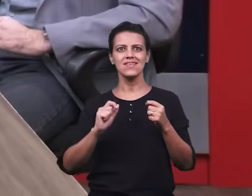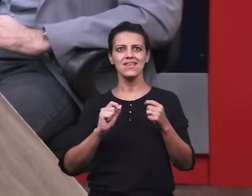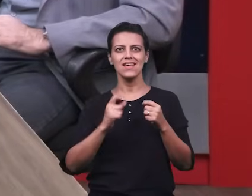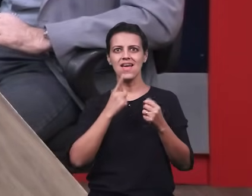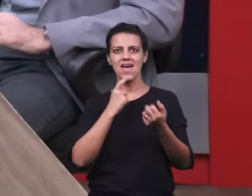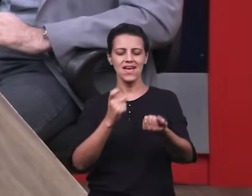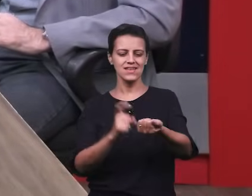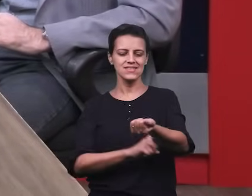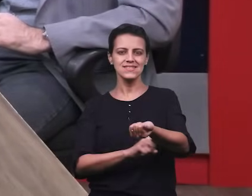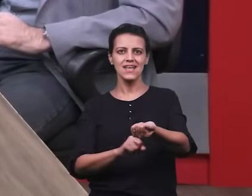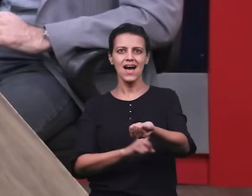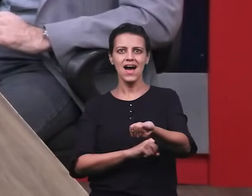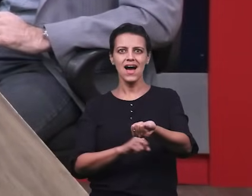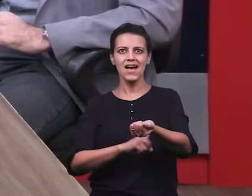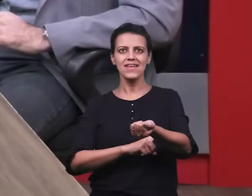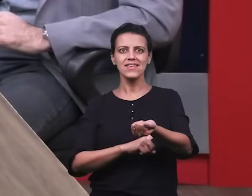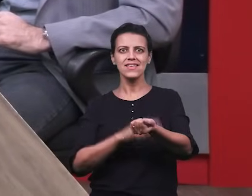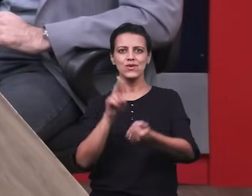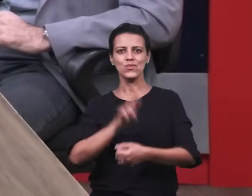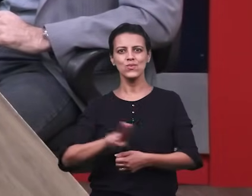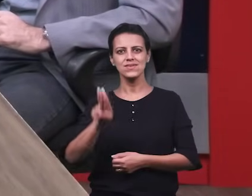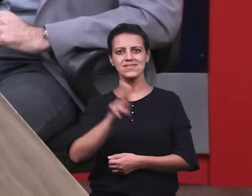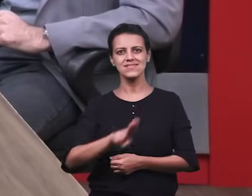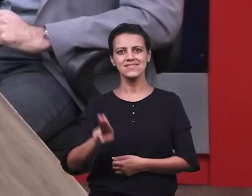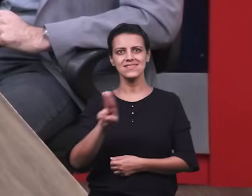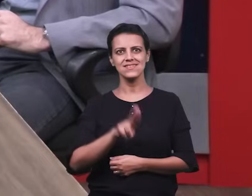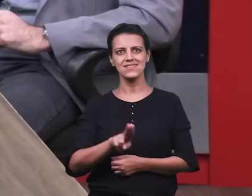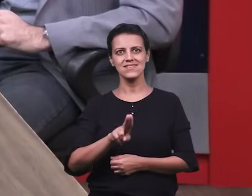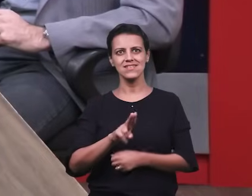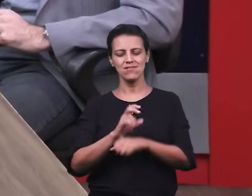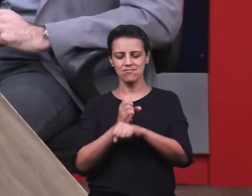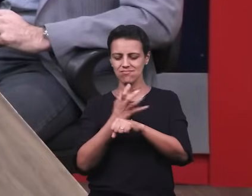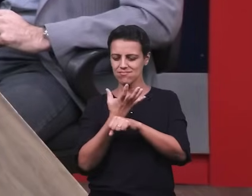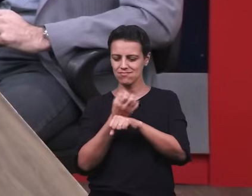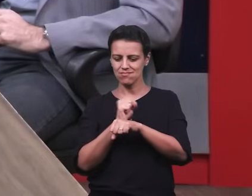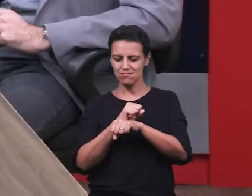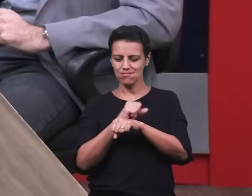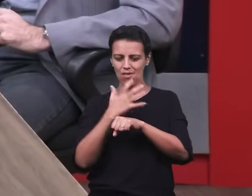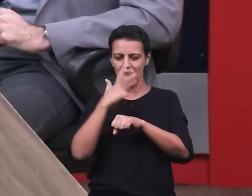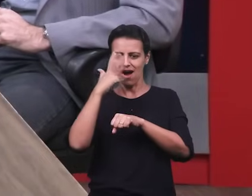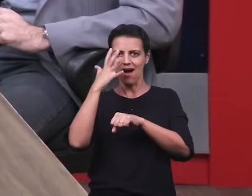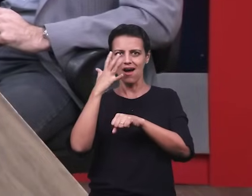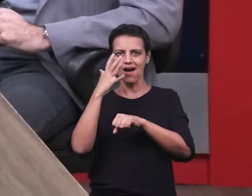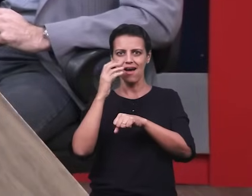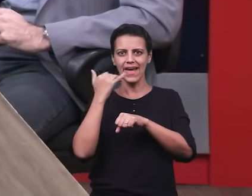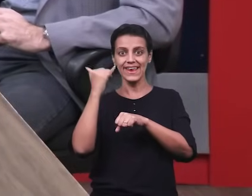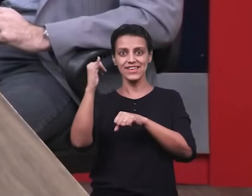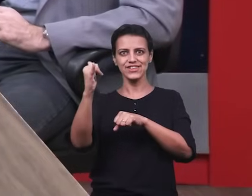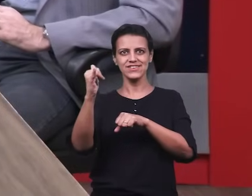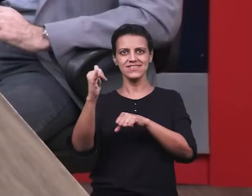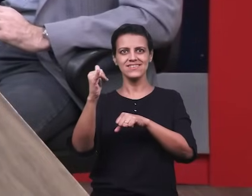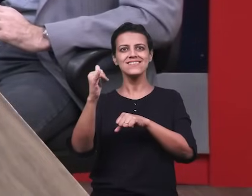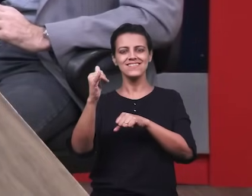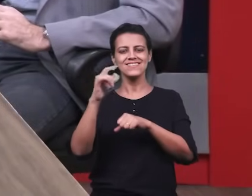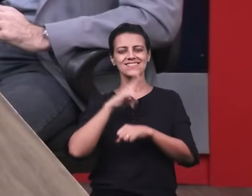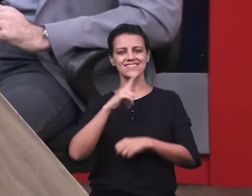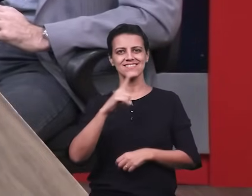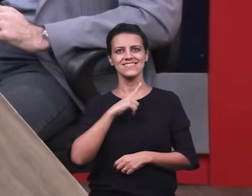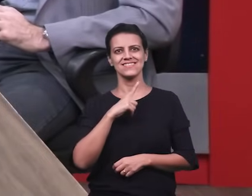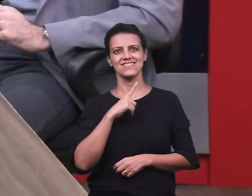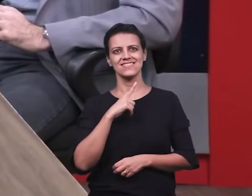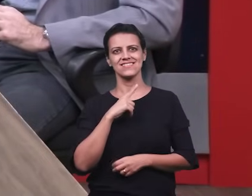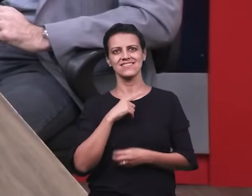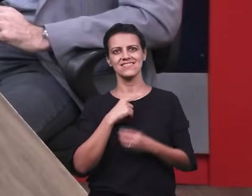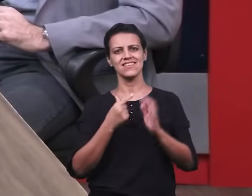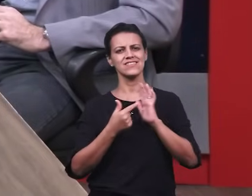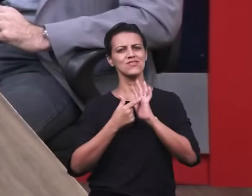do sangue. Então nós vemos o brilho da energia chegando e uma ordem. E isso mostra o que é